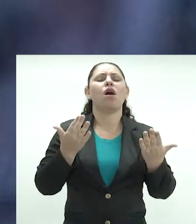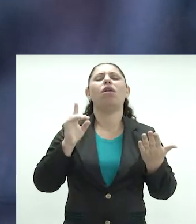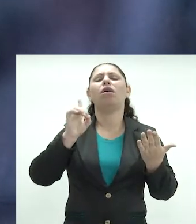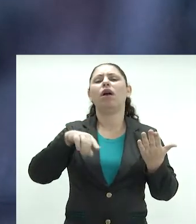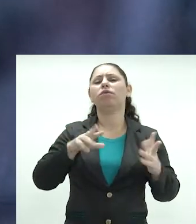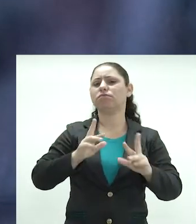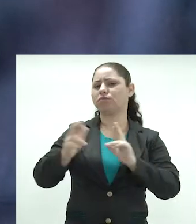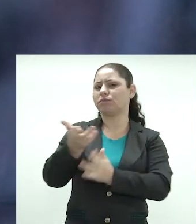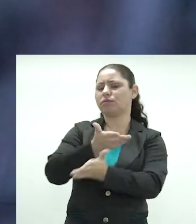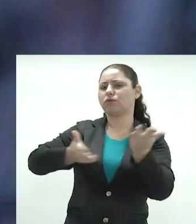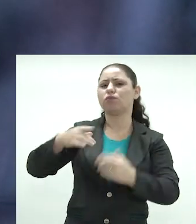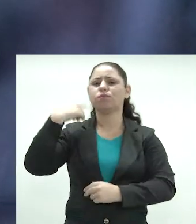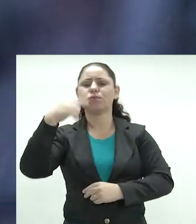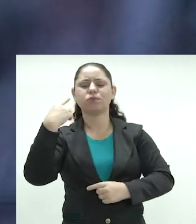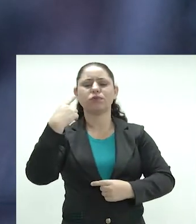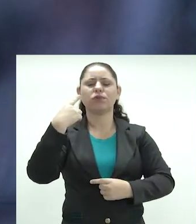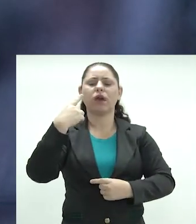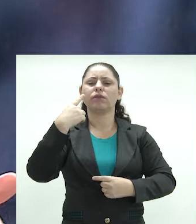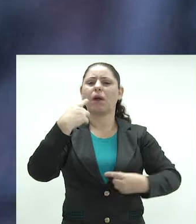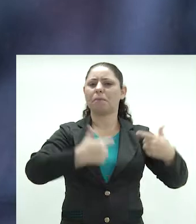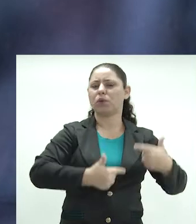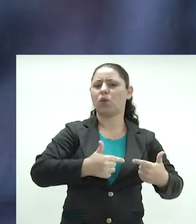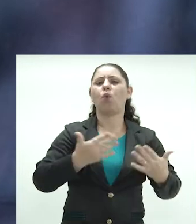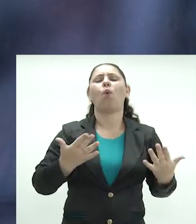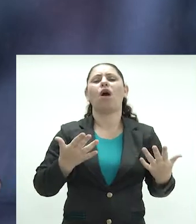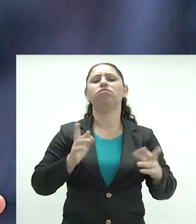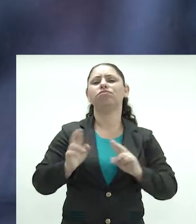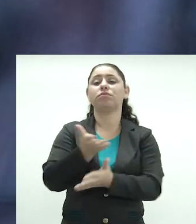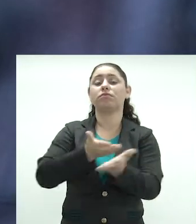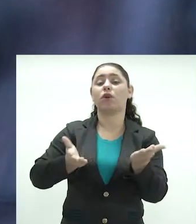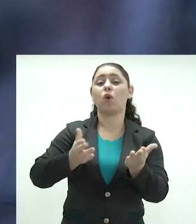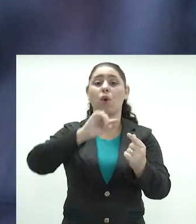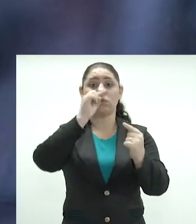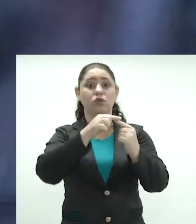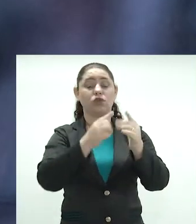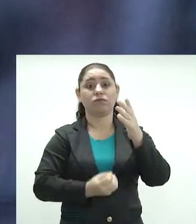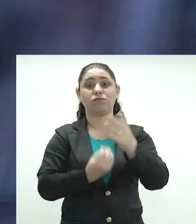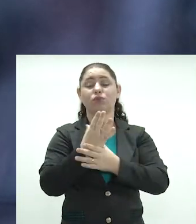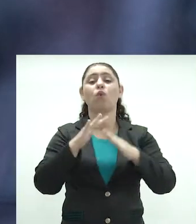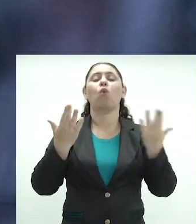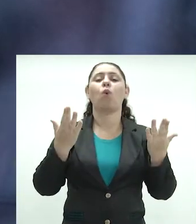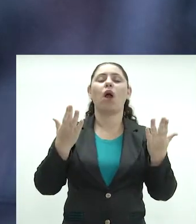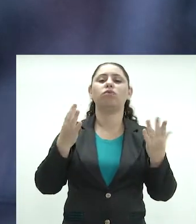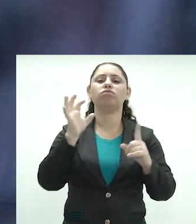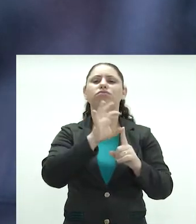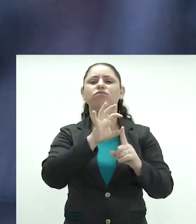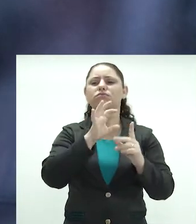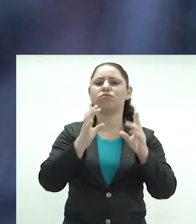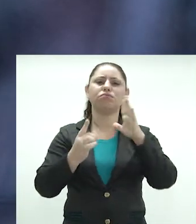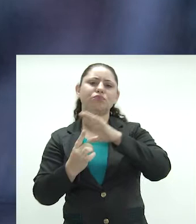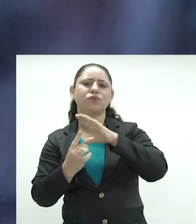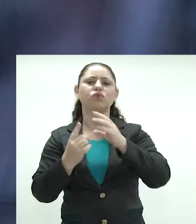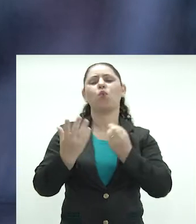e a política. Qual é, afinal de contas, a relação que o direito exerce na política e vice-versa? Esse é o nosso objetivo aqui, descobrir a